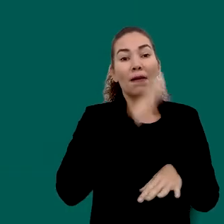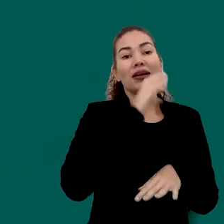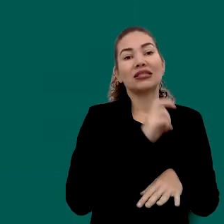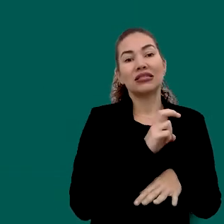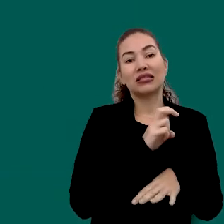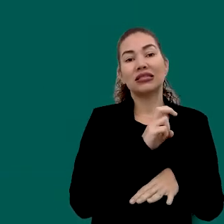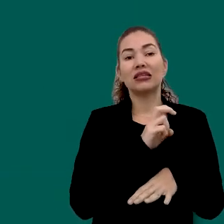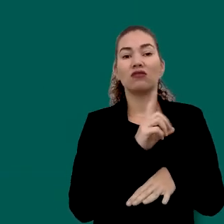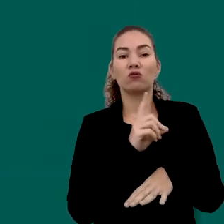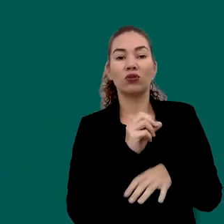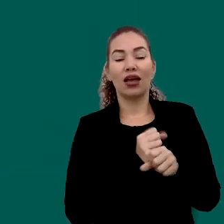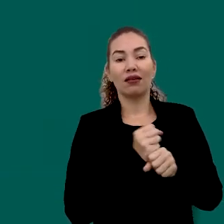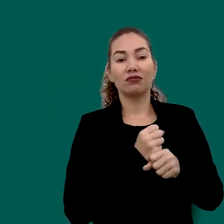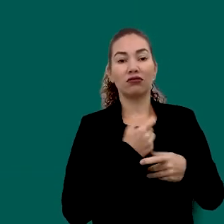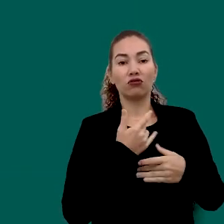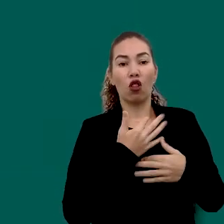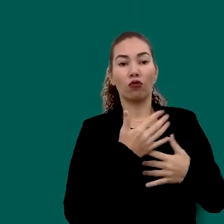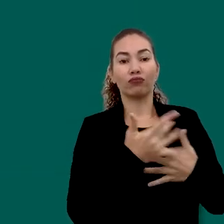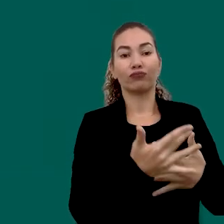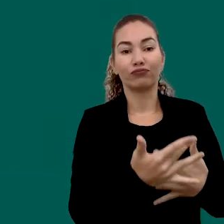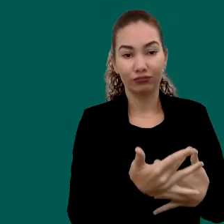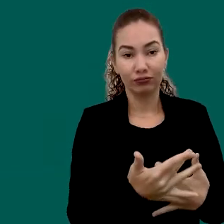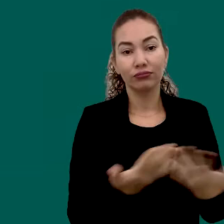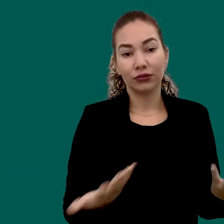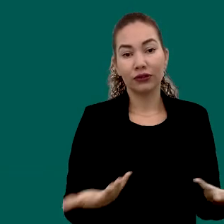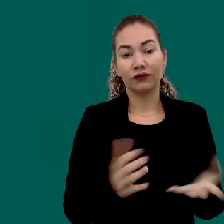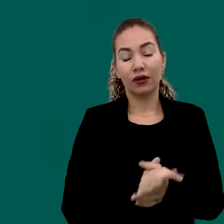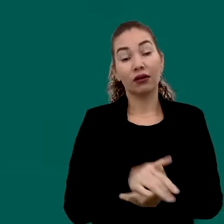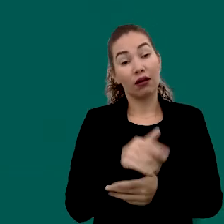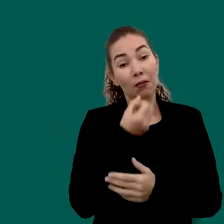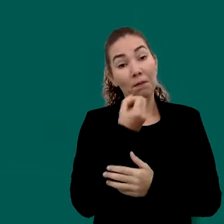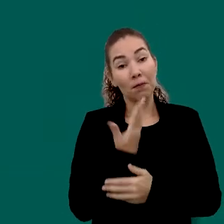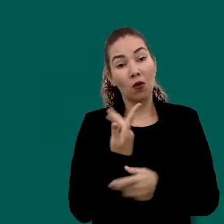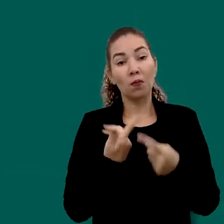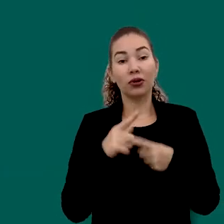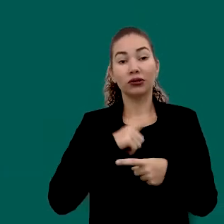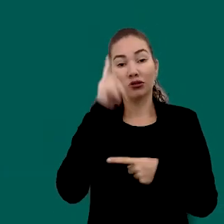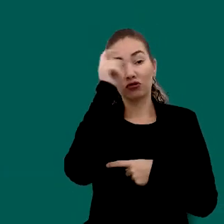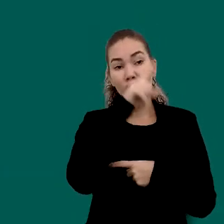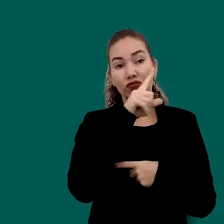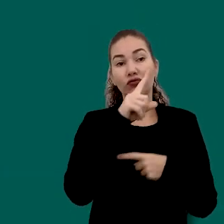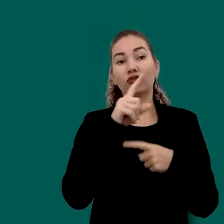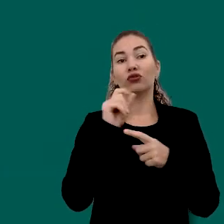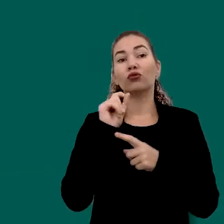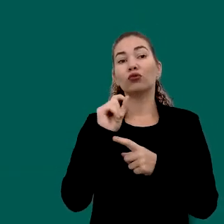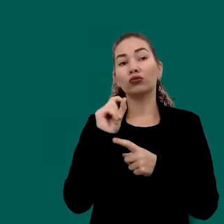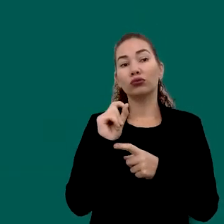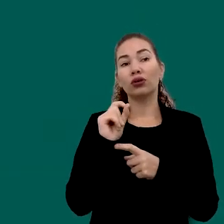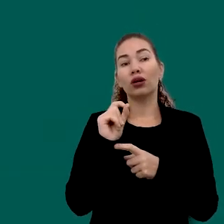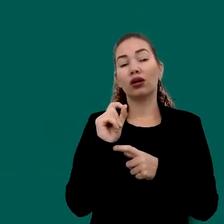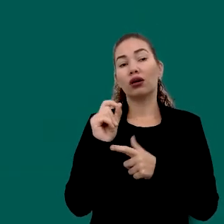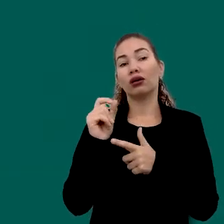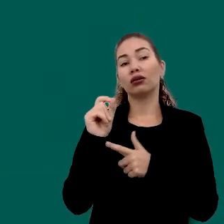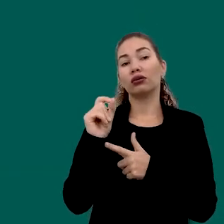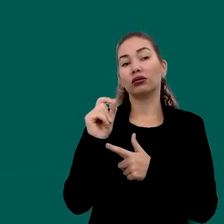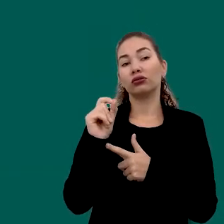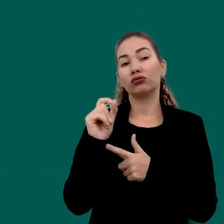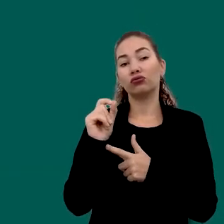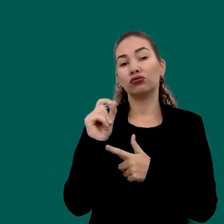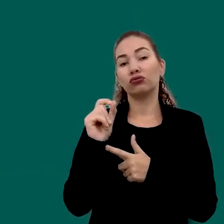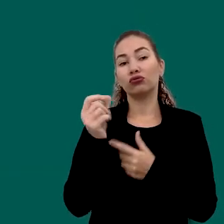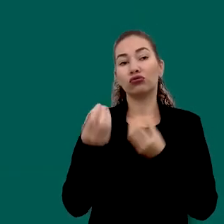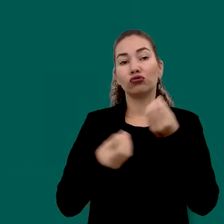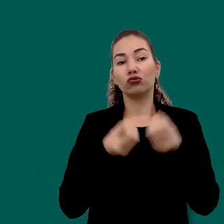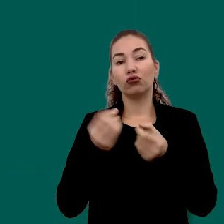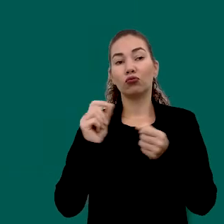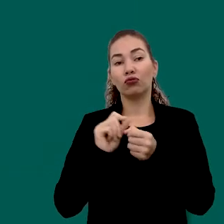bom, mas claro que trouxe muitos problemas, né? Acabou trazendo dificuldades operacionais, acabou mostrando que a maneira com